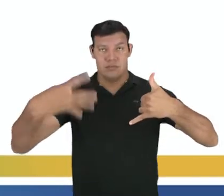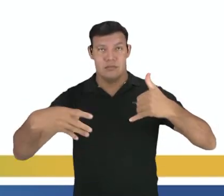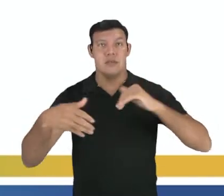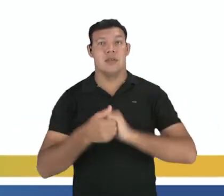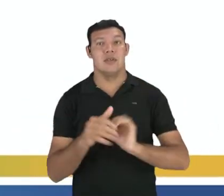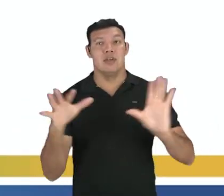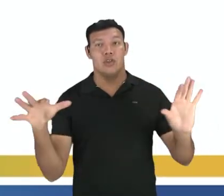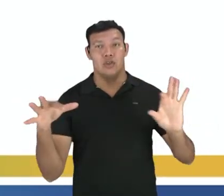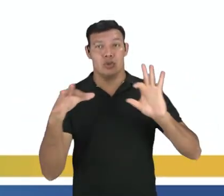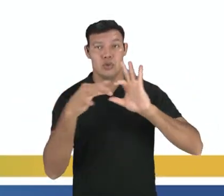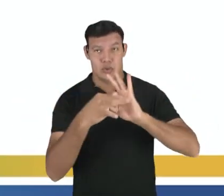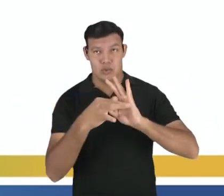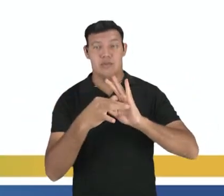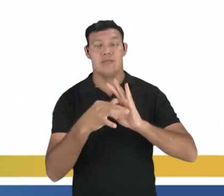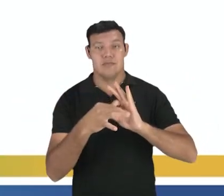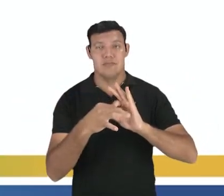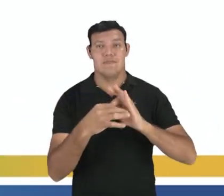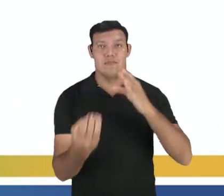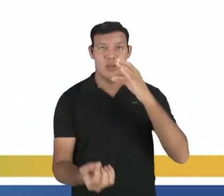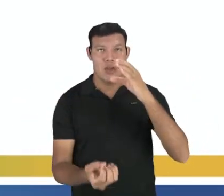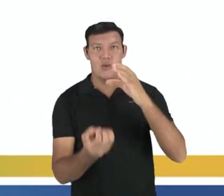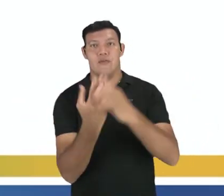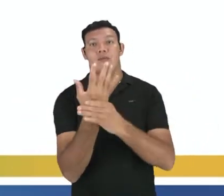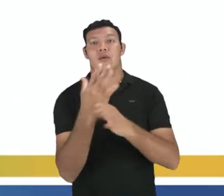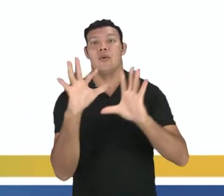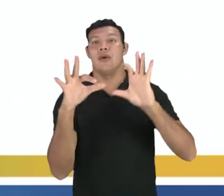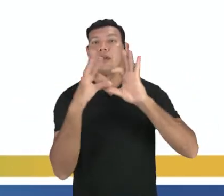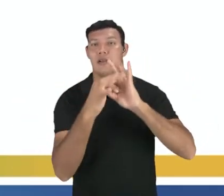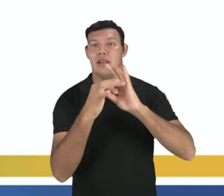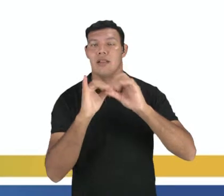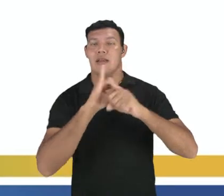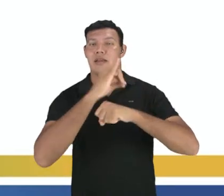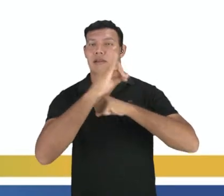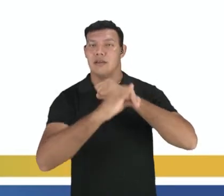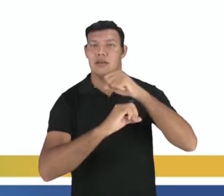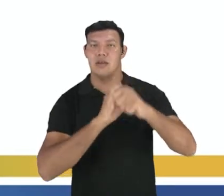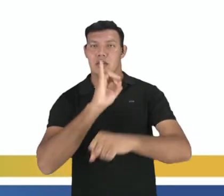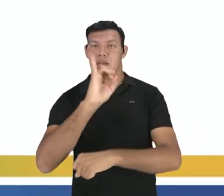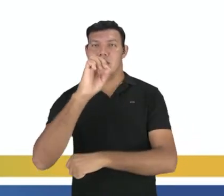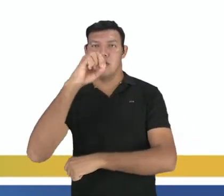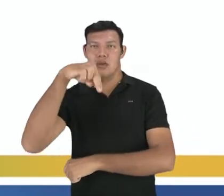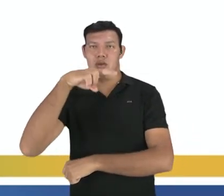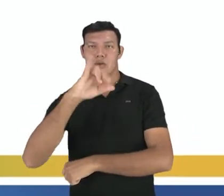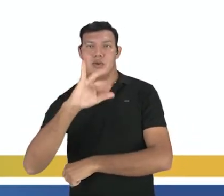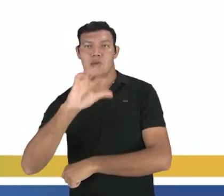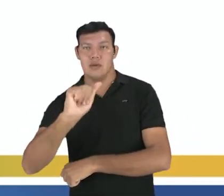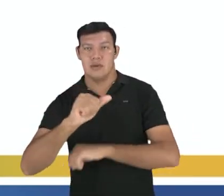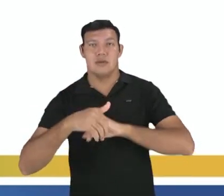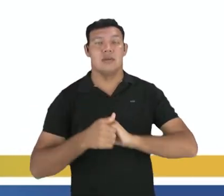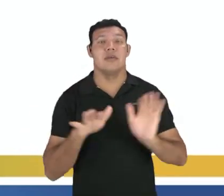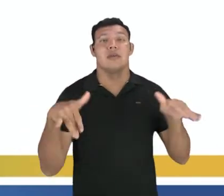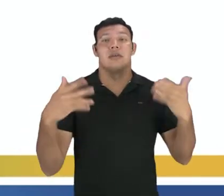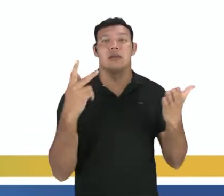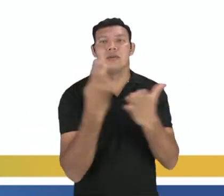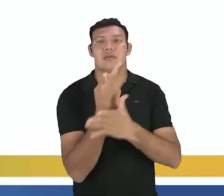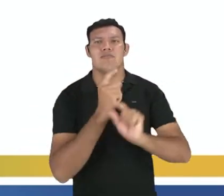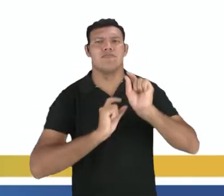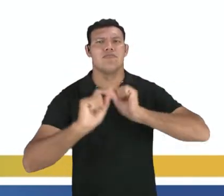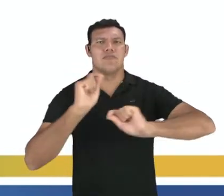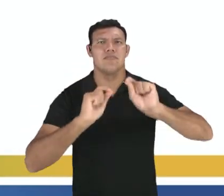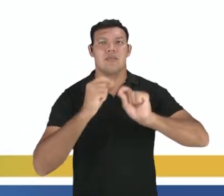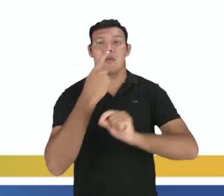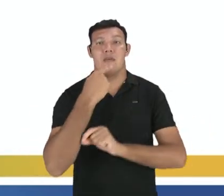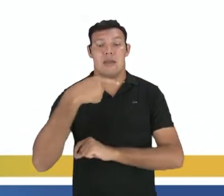eles formam essa substância através da ligação iônica, ok? Então, o que acontece? Esse